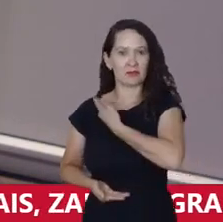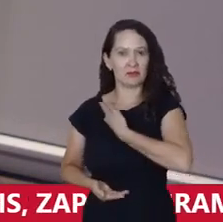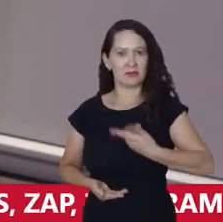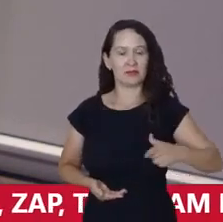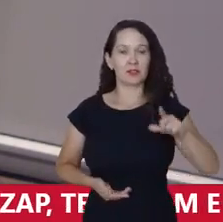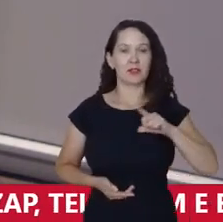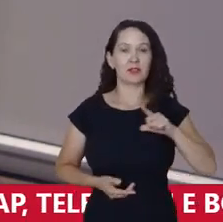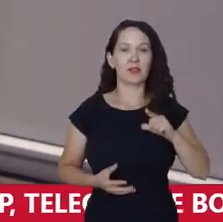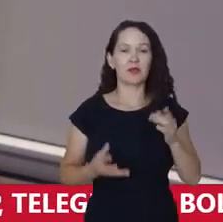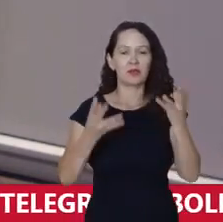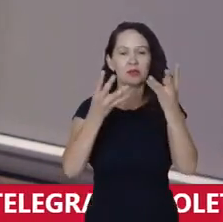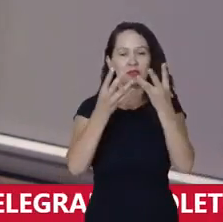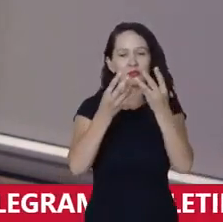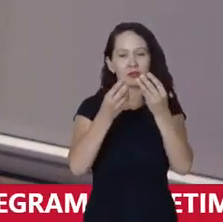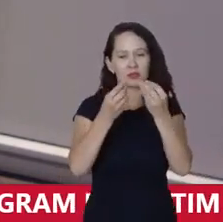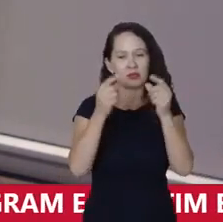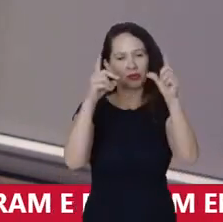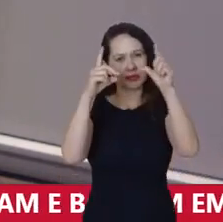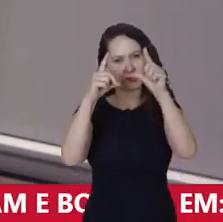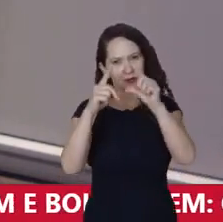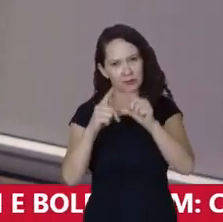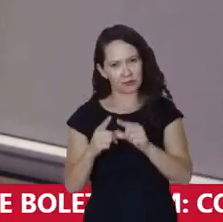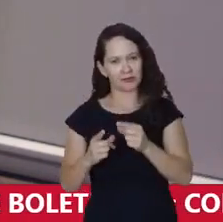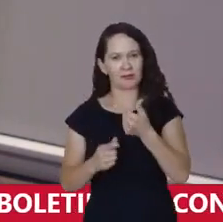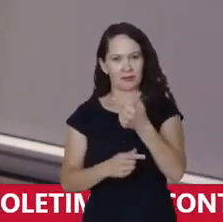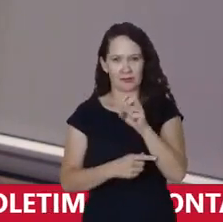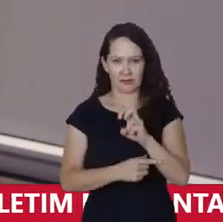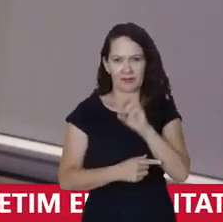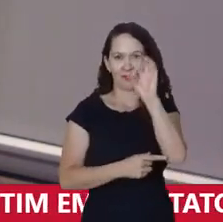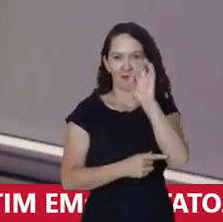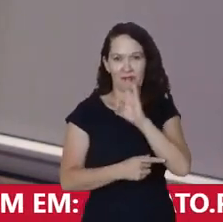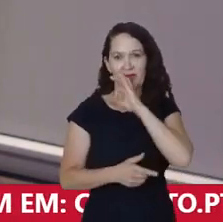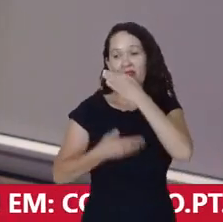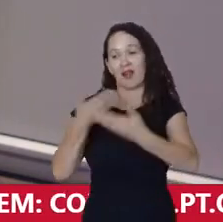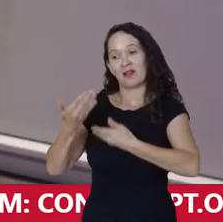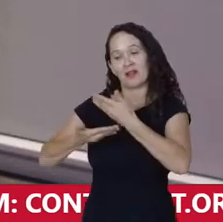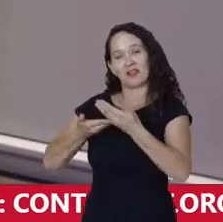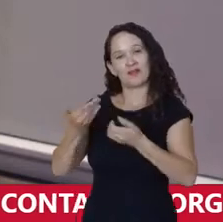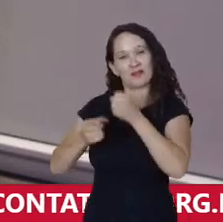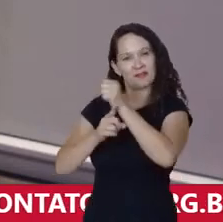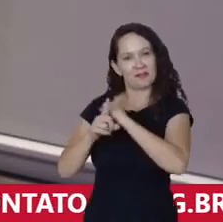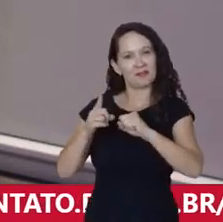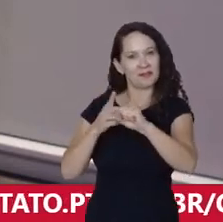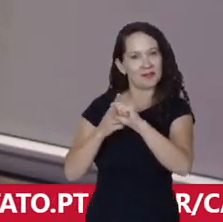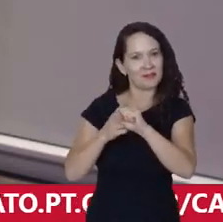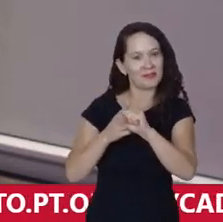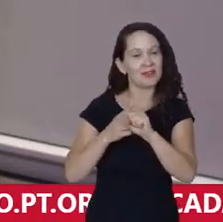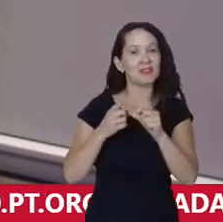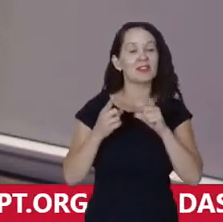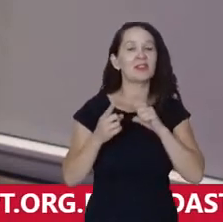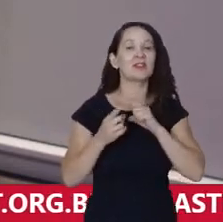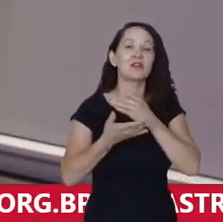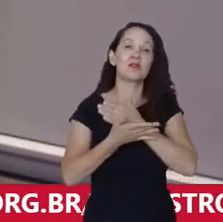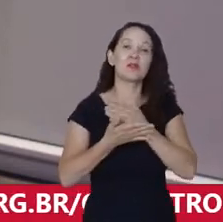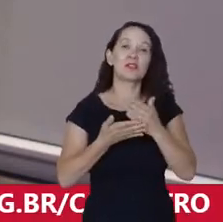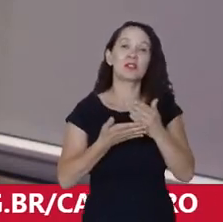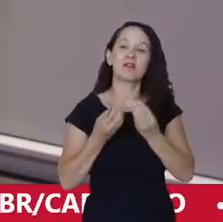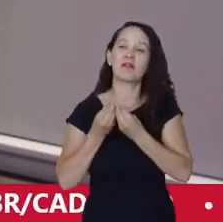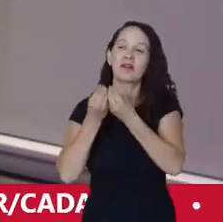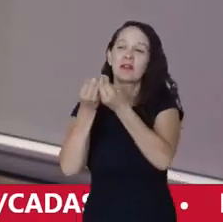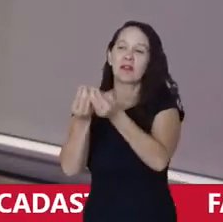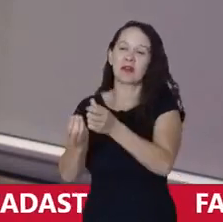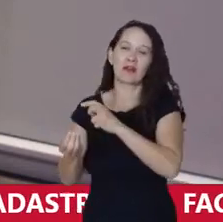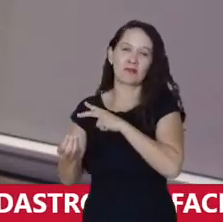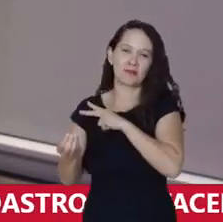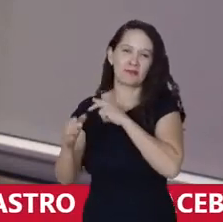uma queda imediata de 25% na prestação de serviços. Ora, ele passará isso para a iniciativa